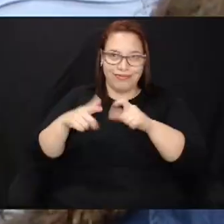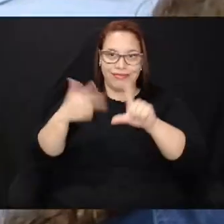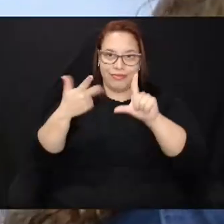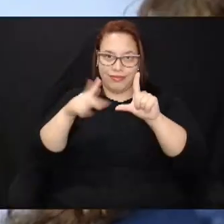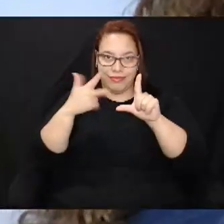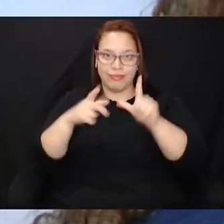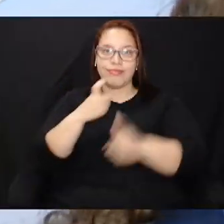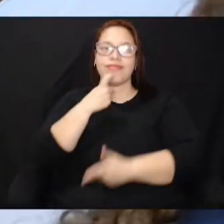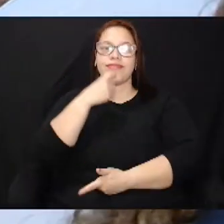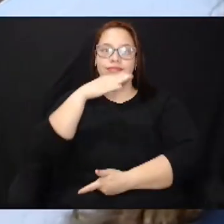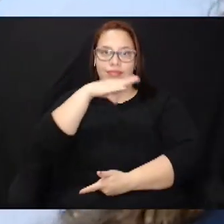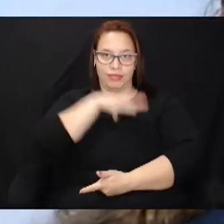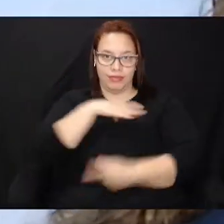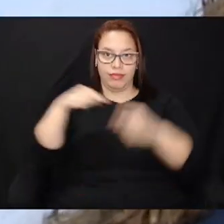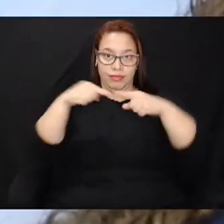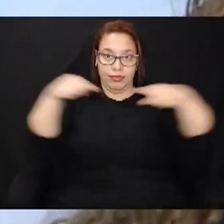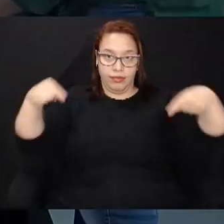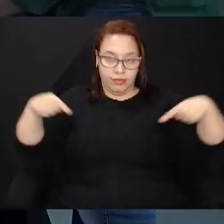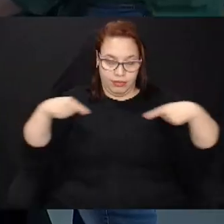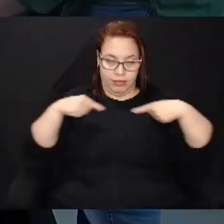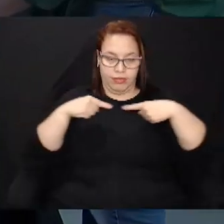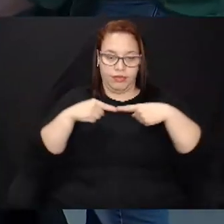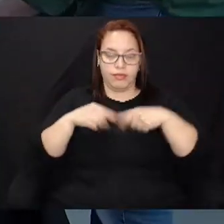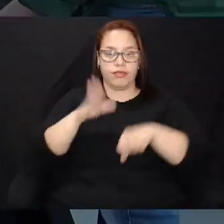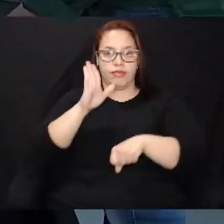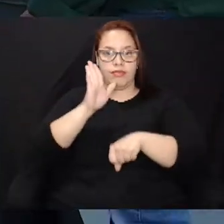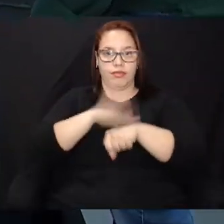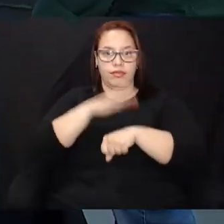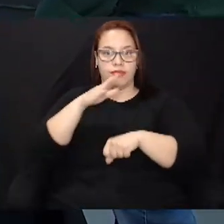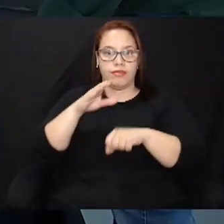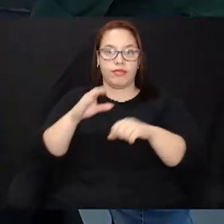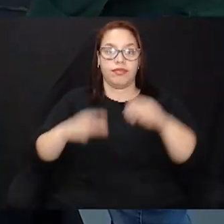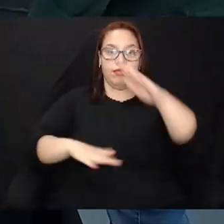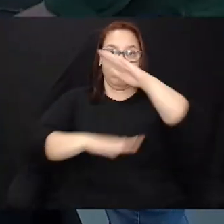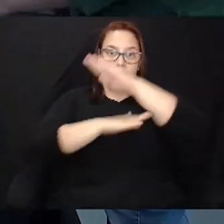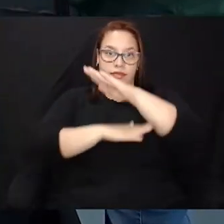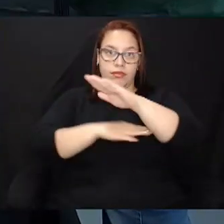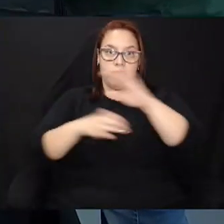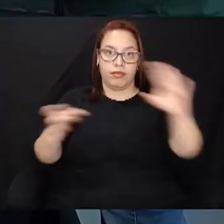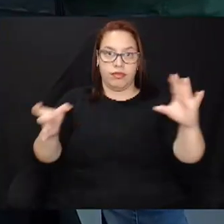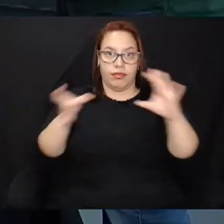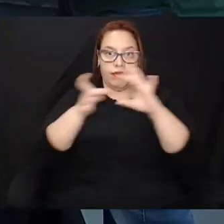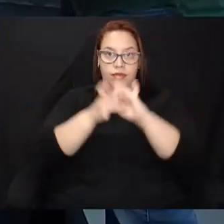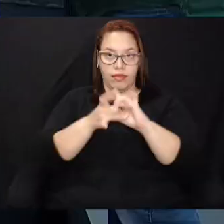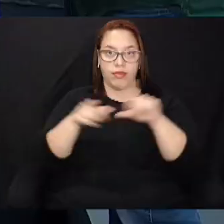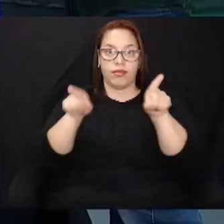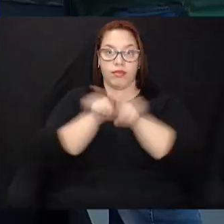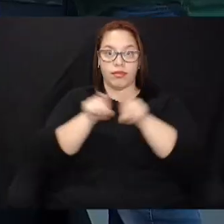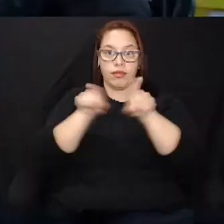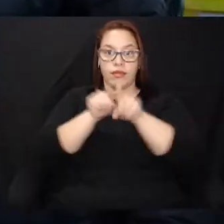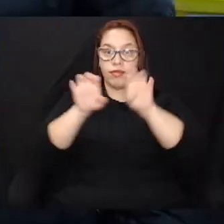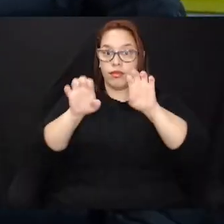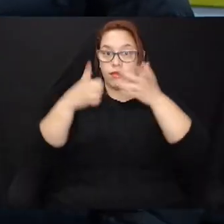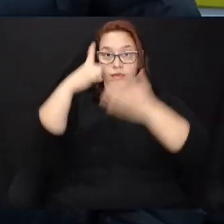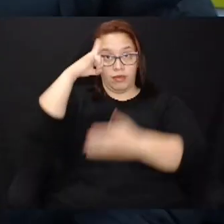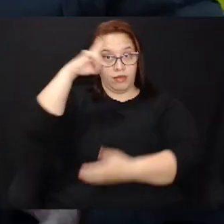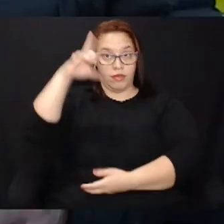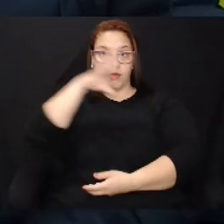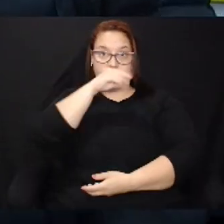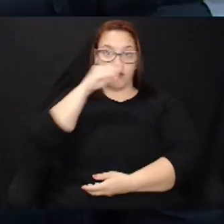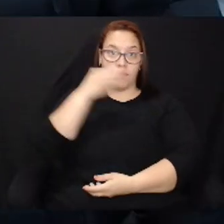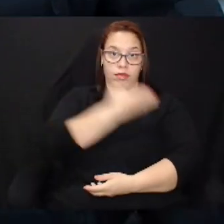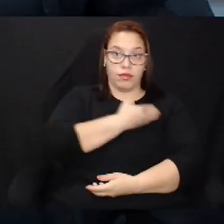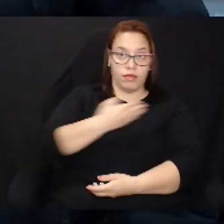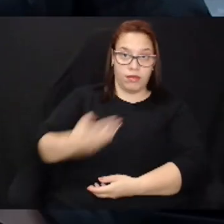Campinas, palco de mais uma edição do programa Câmara Integrada, que também comemorou o Dia do Servidor Público, celebrado no